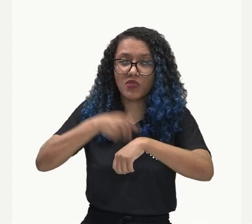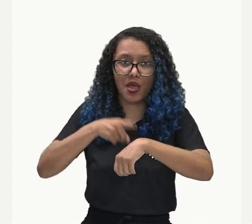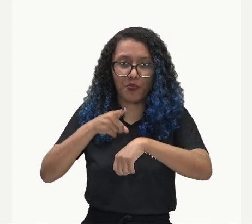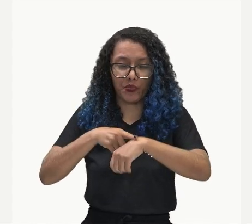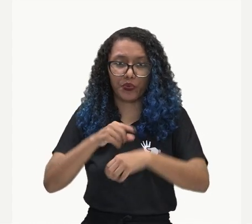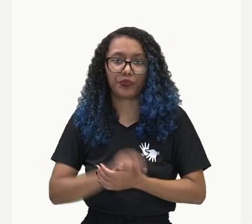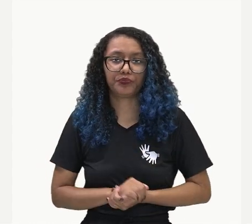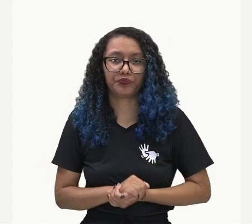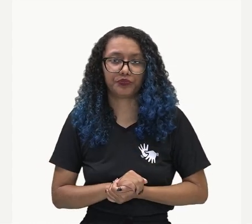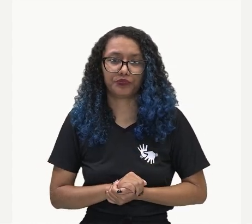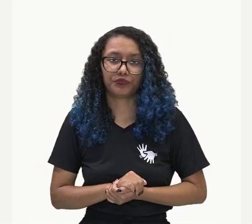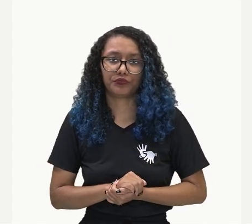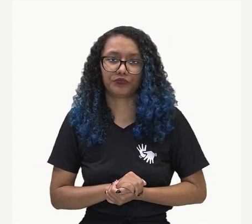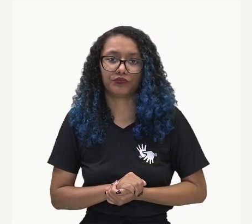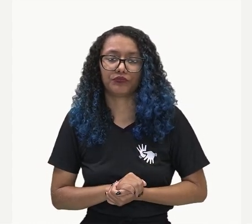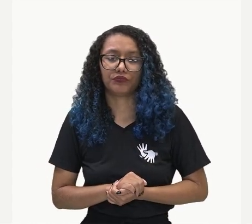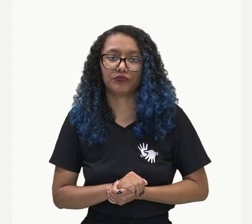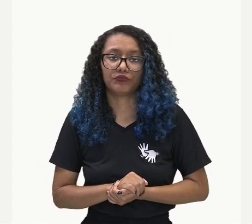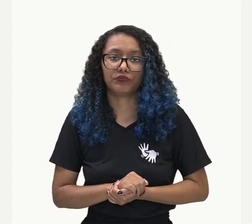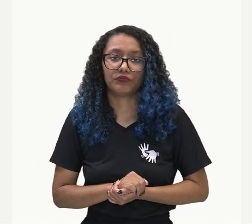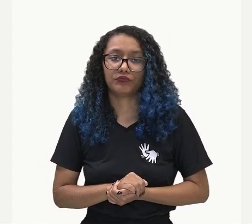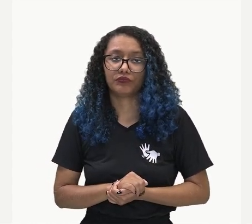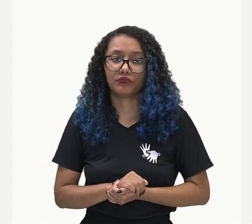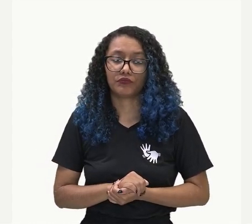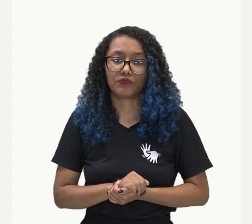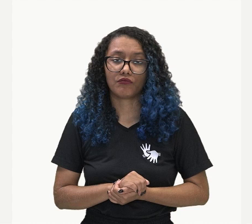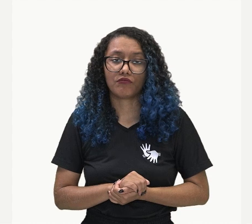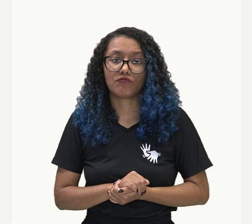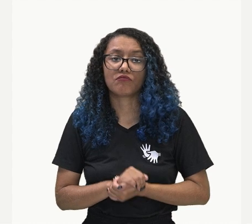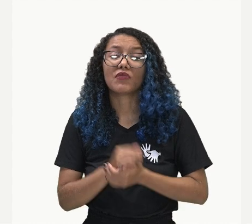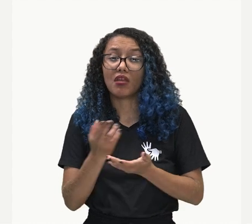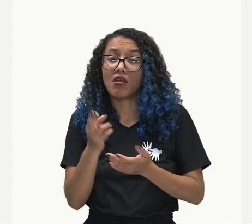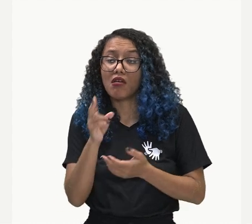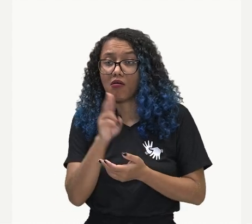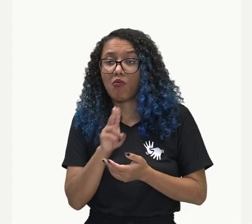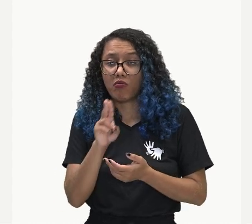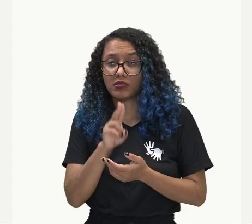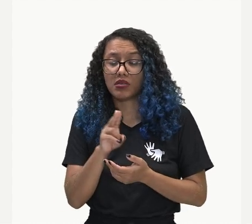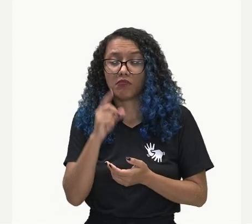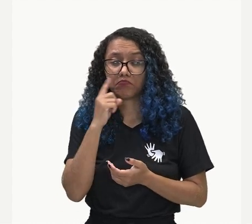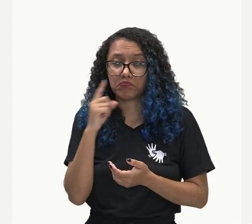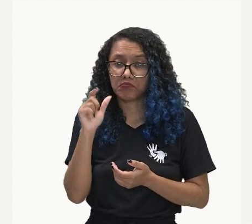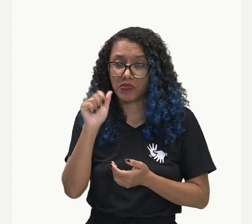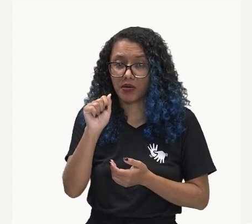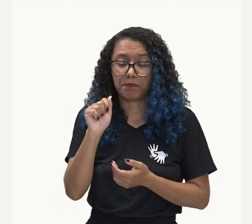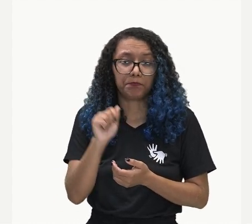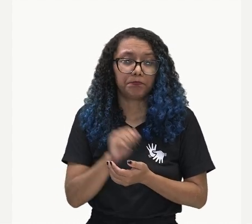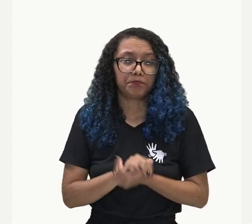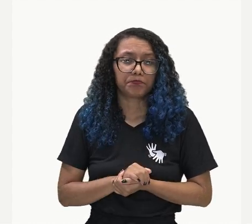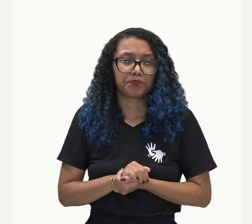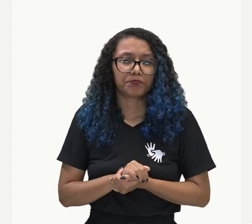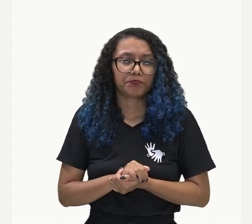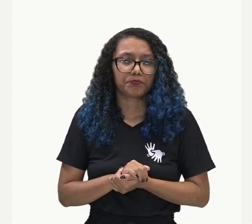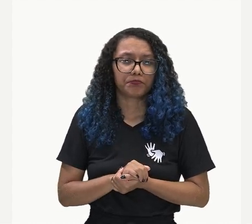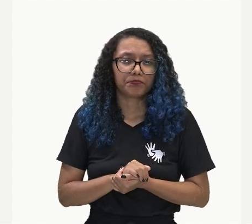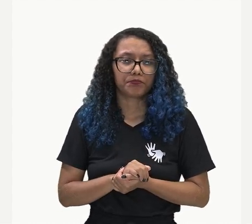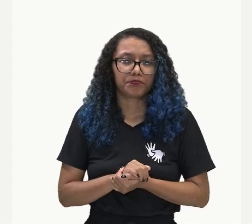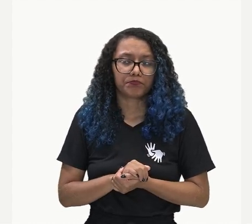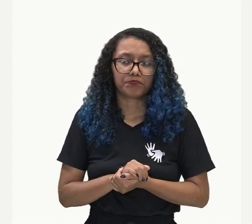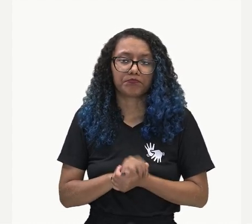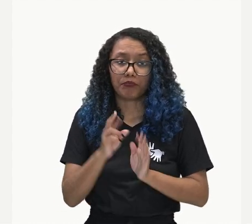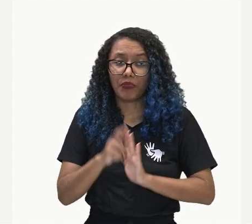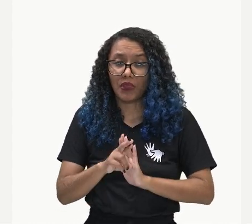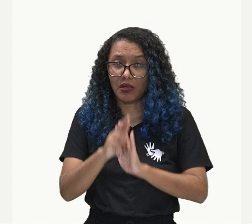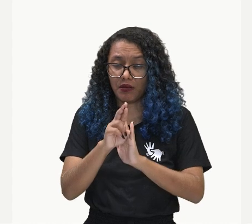a medida de ampere quando a gente fala de corrente elétrica. Essa medida ela é representada por uma letra A, como